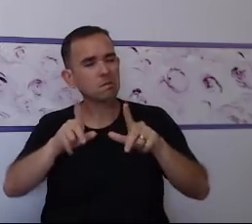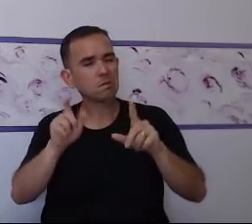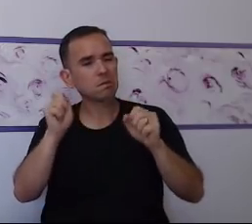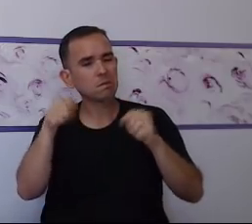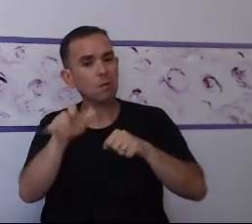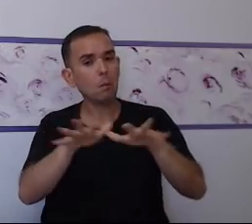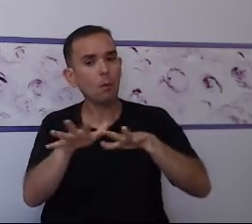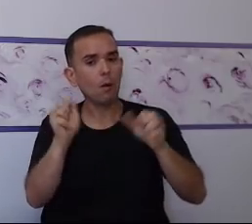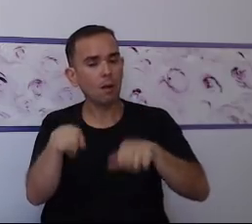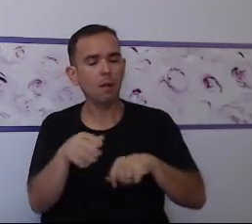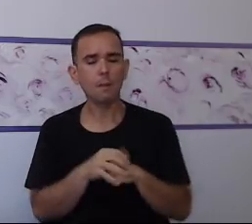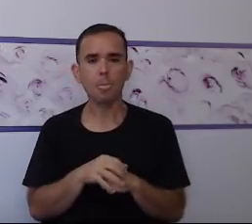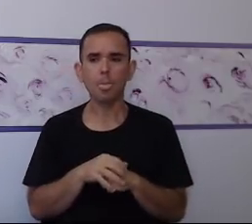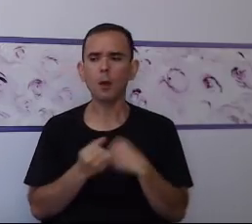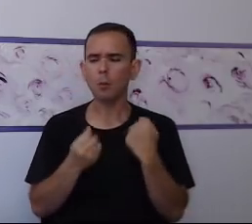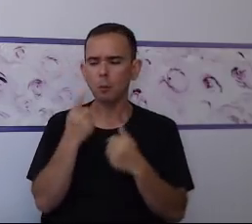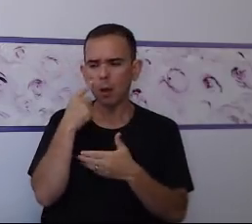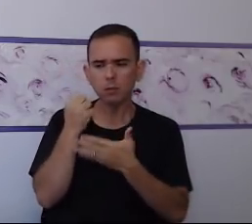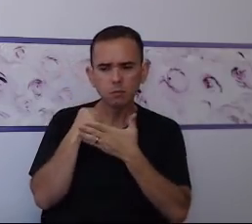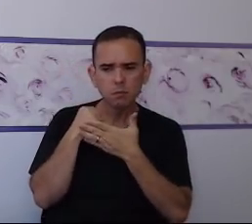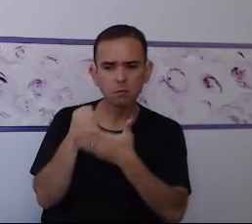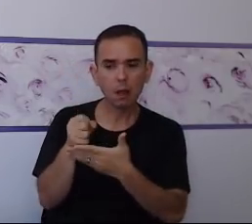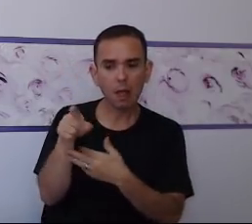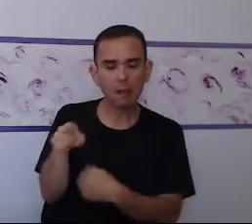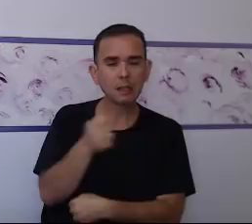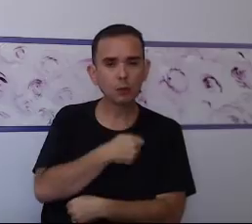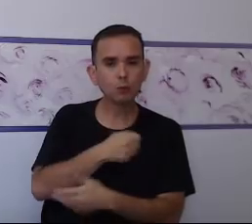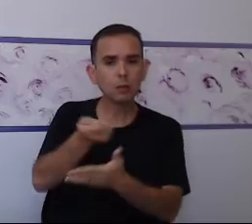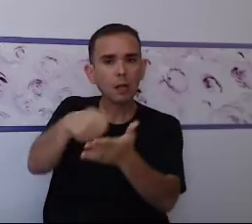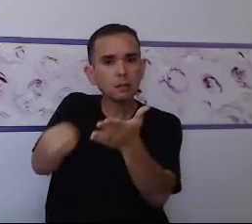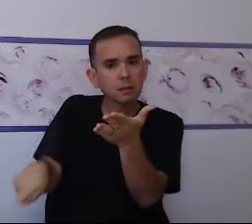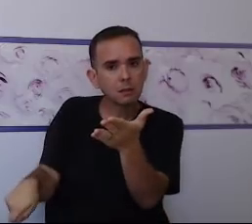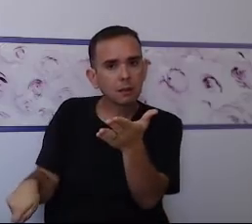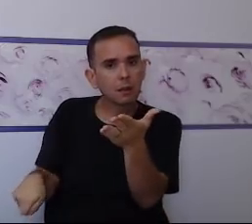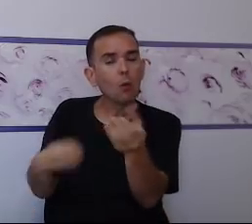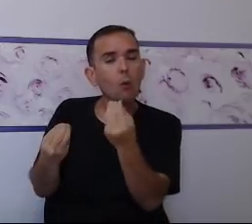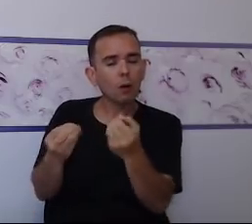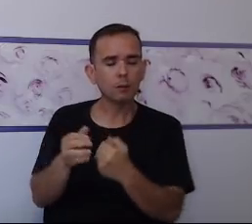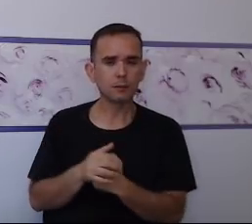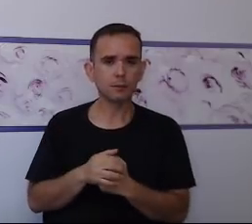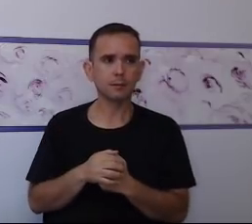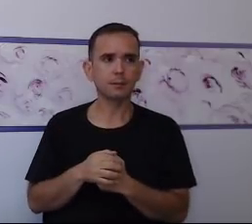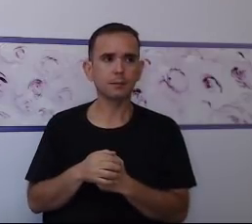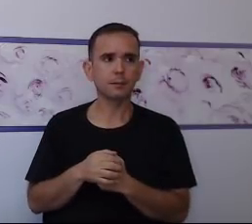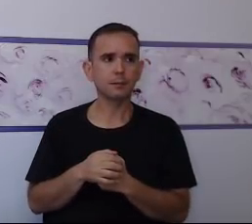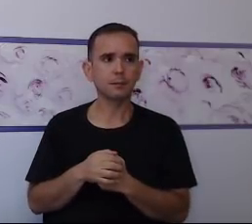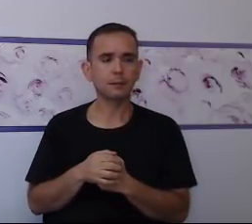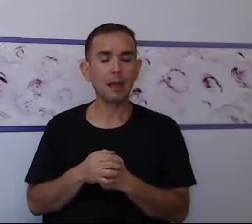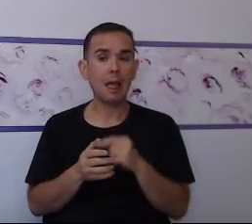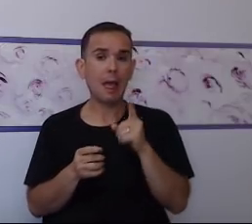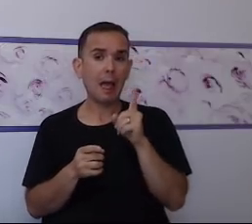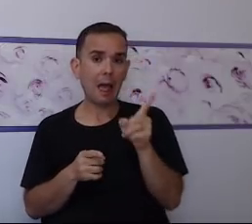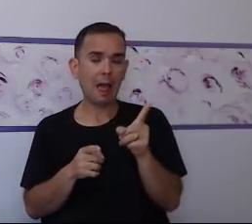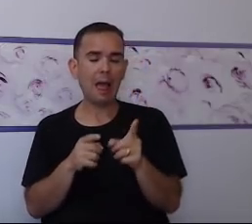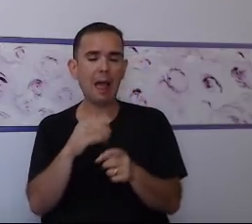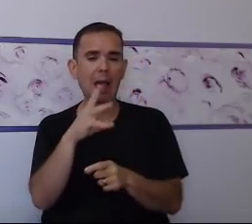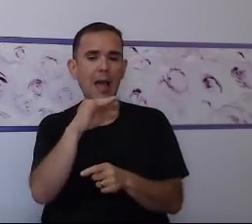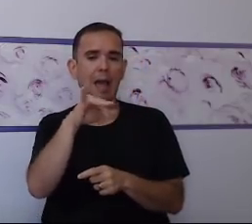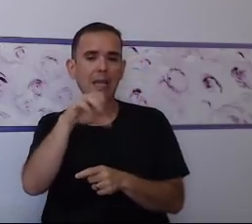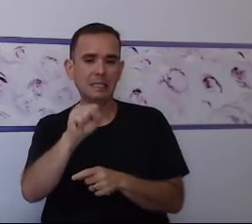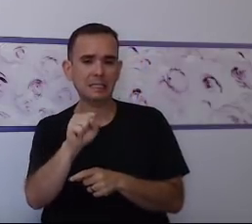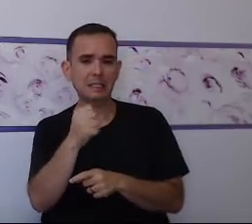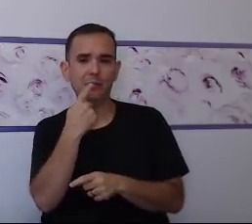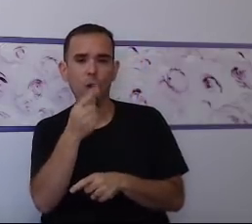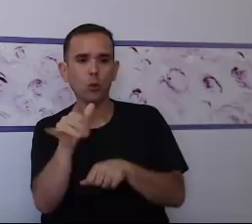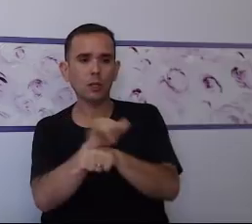dos movimentos. Então, como que a gente pode ajudar esse aluno na escrita? Então, a Cris falou para nós dos